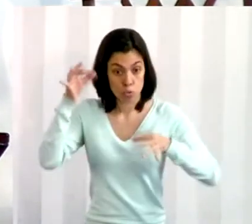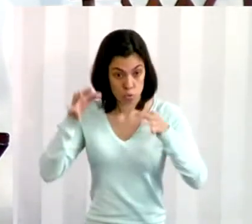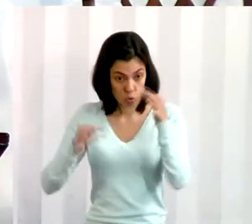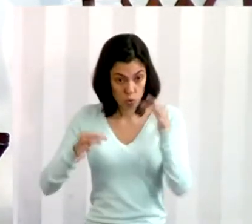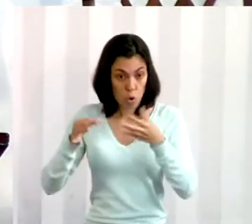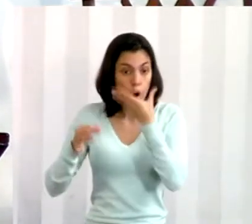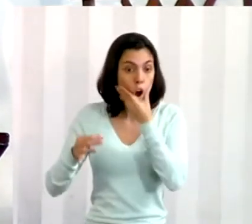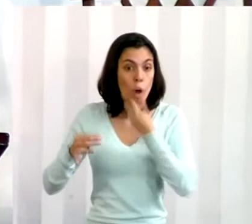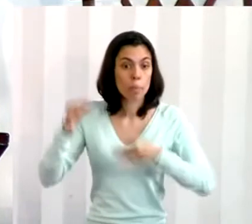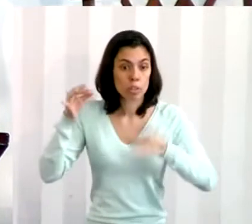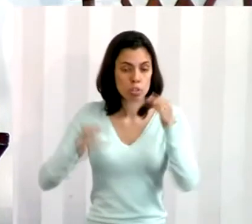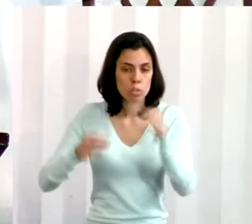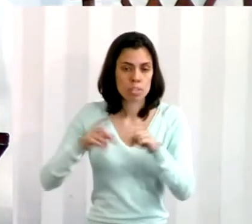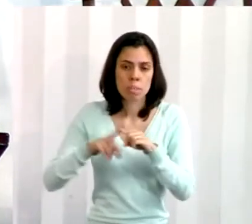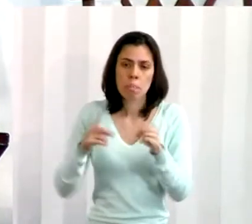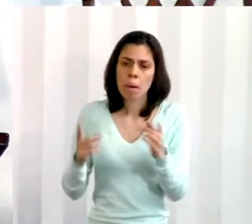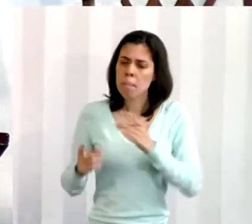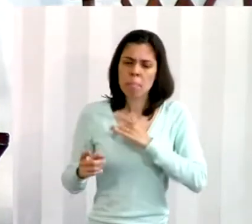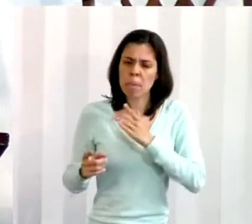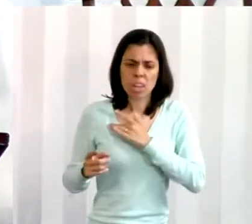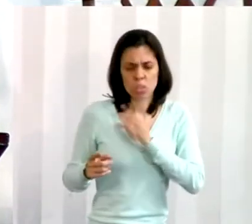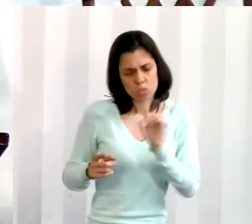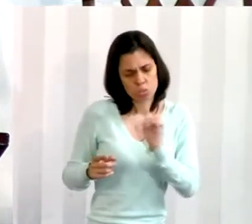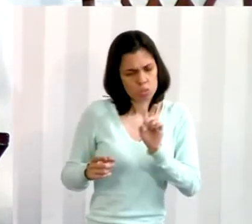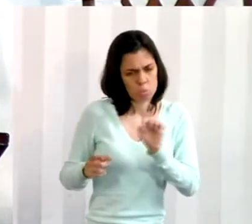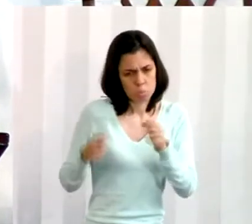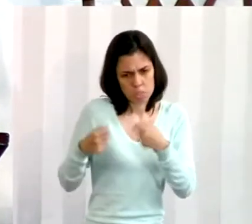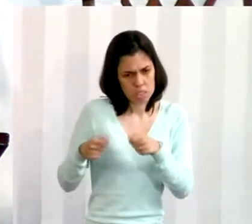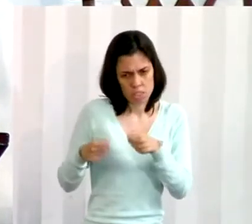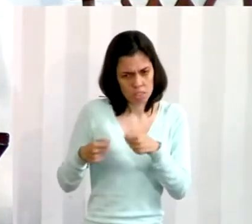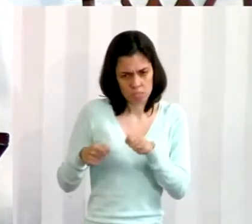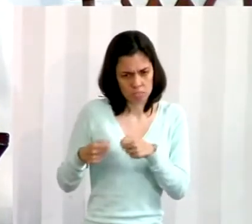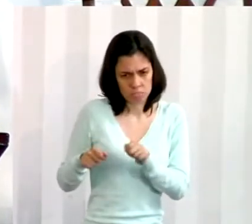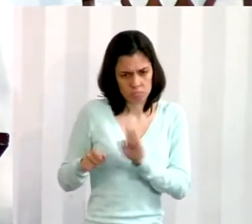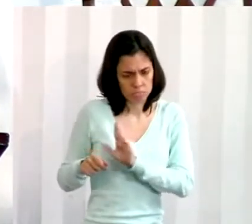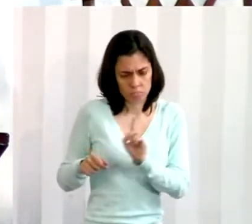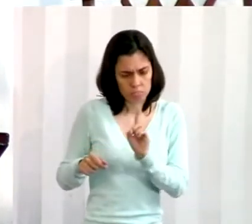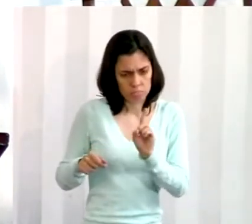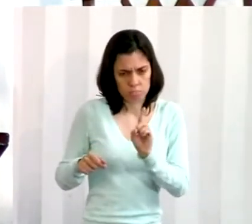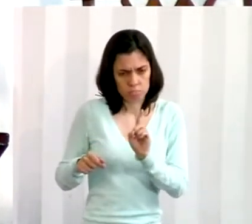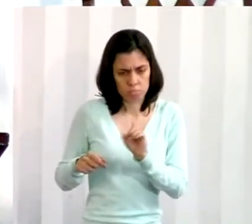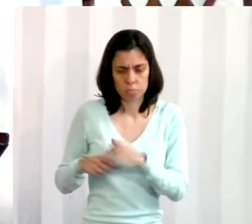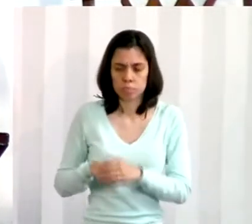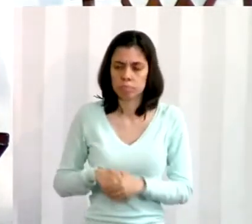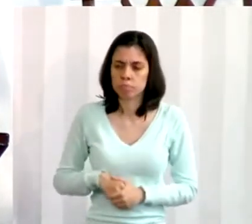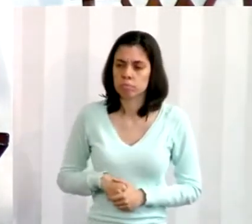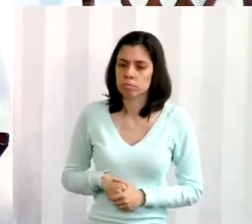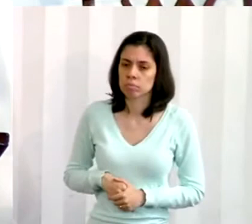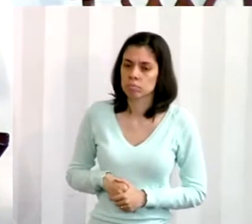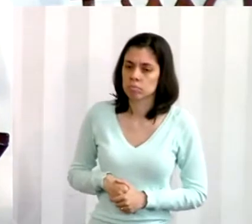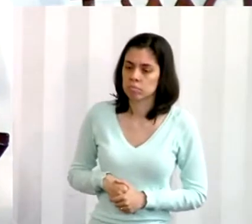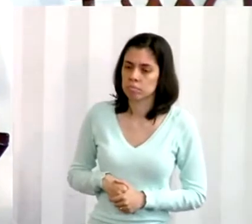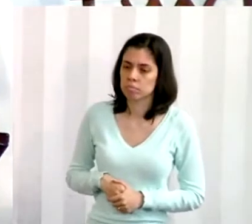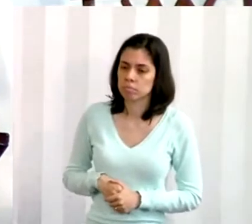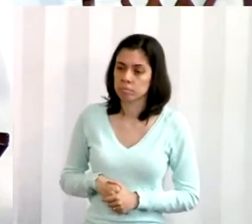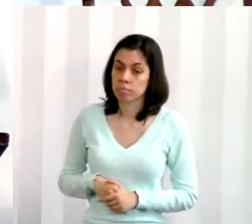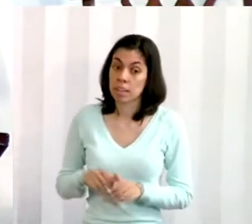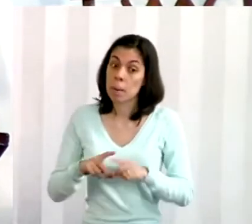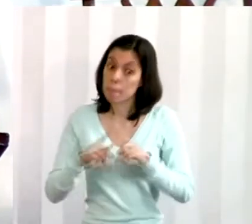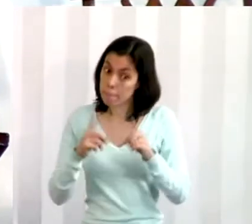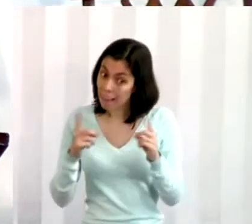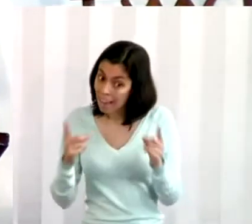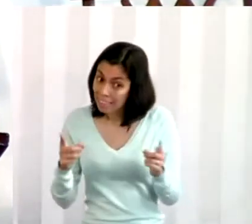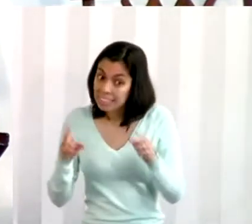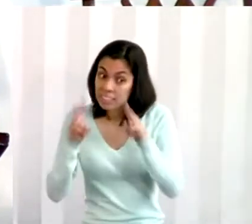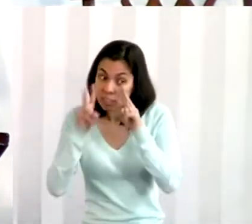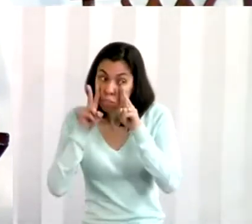nossa salvação. Mas que nós veremos e passaremos por todo o âmbito do juízo final, nós